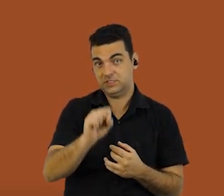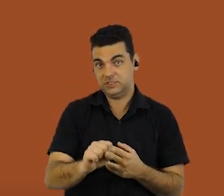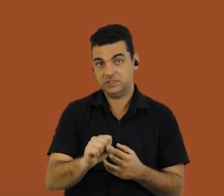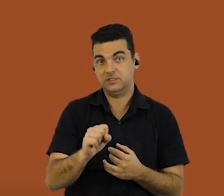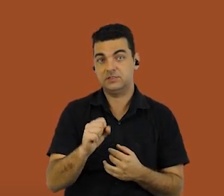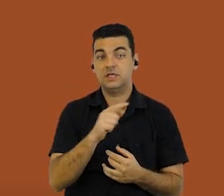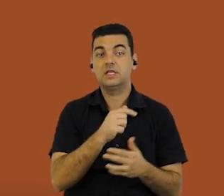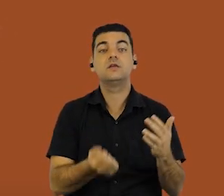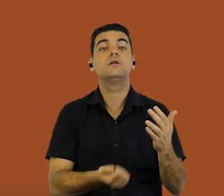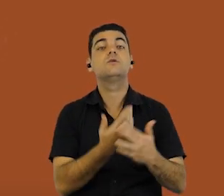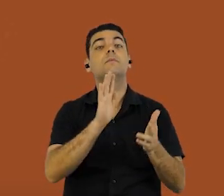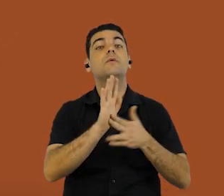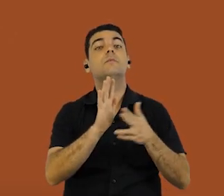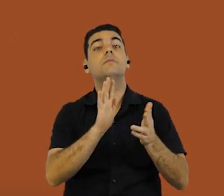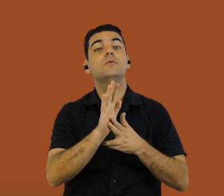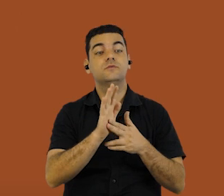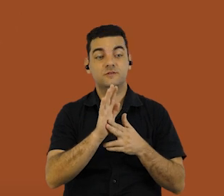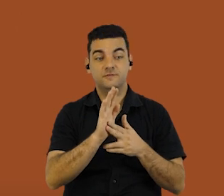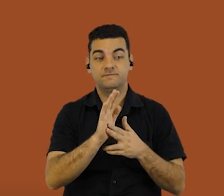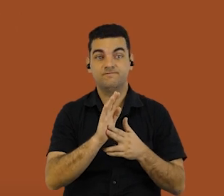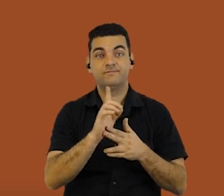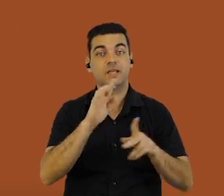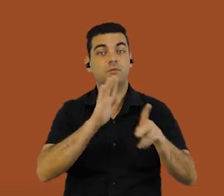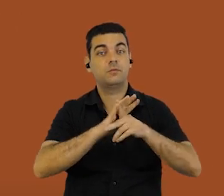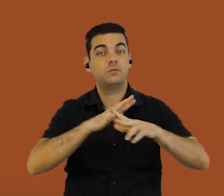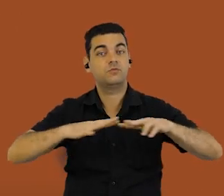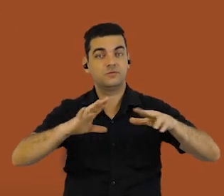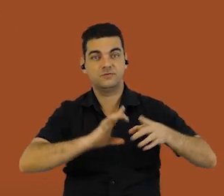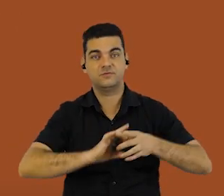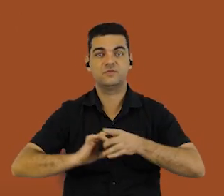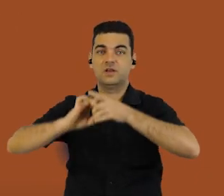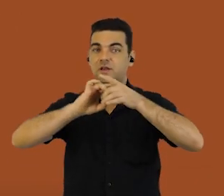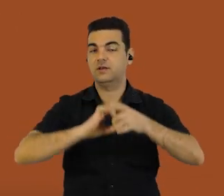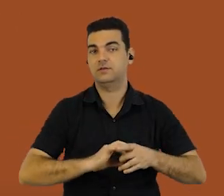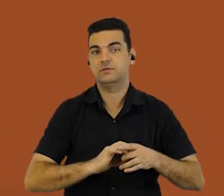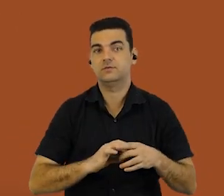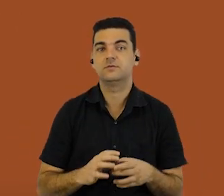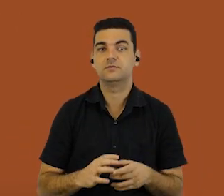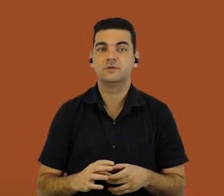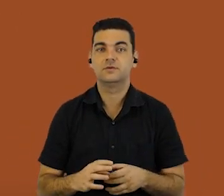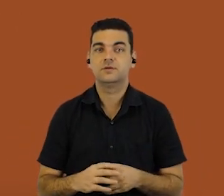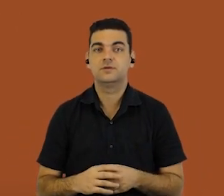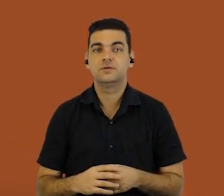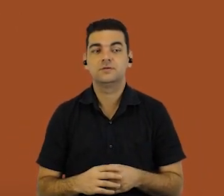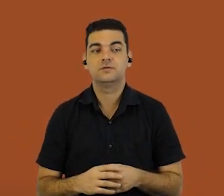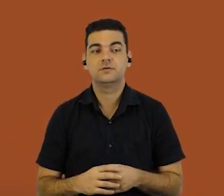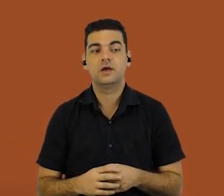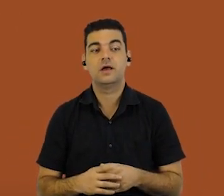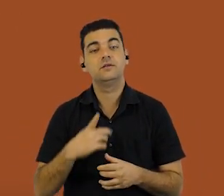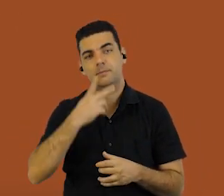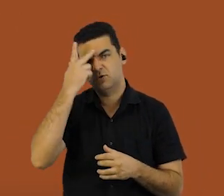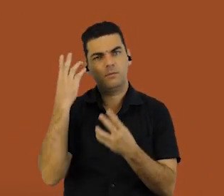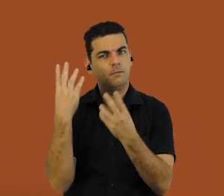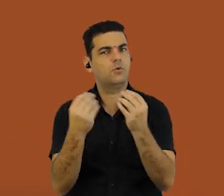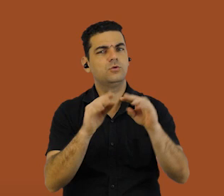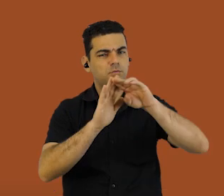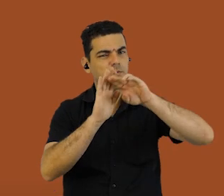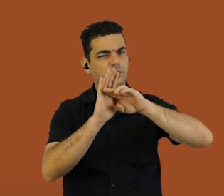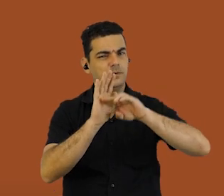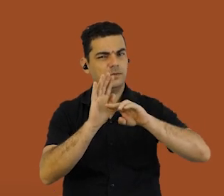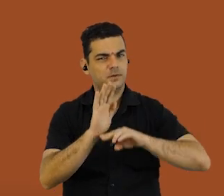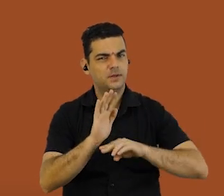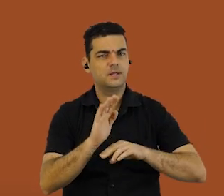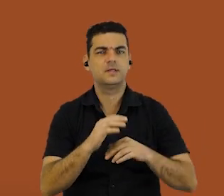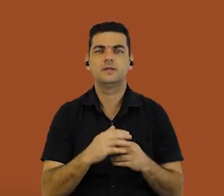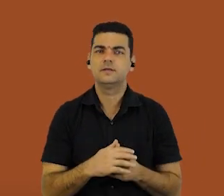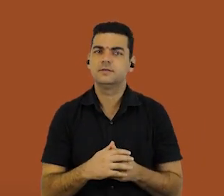e que levou a proposta, que era uma proposta do movimento unificado, né, o movimento negro unificado, com várias pessoas aí por